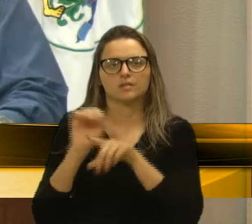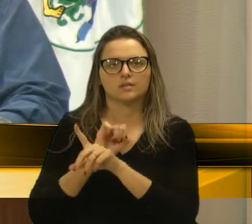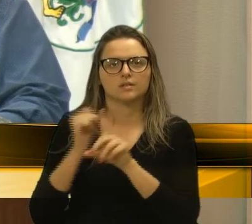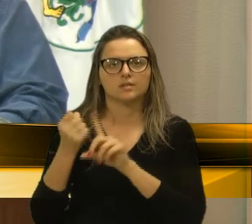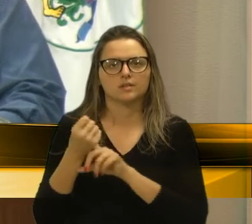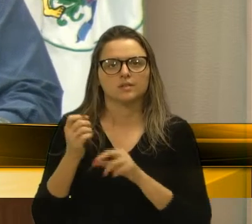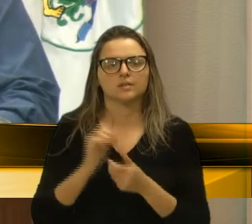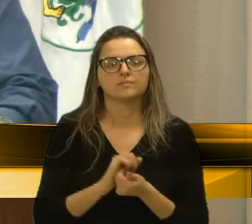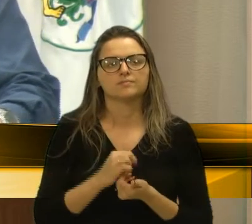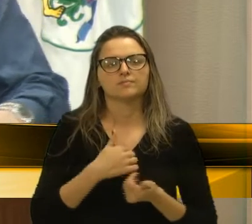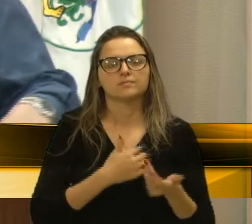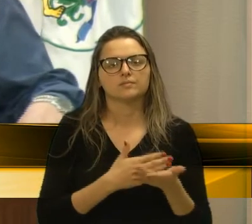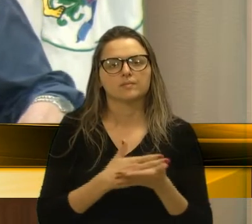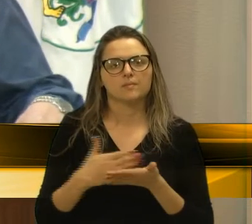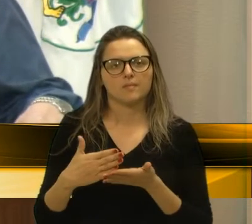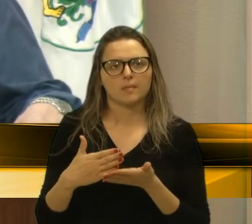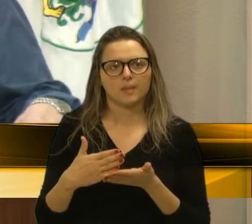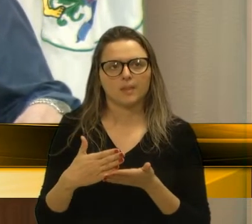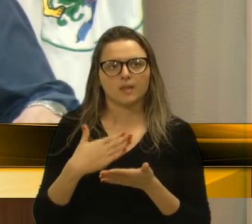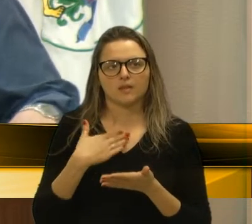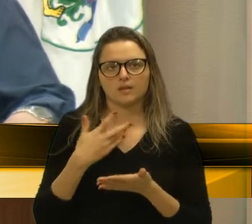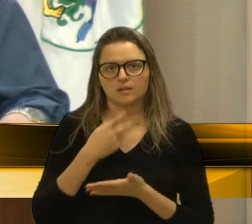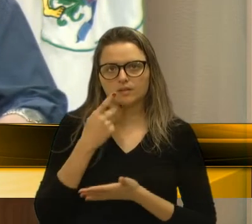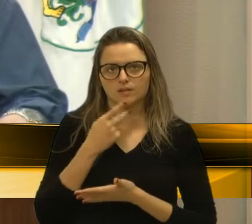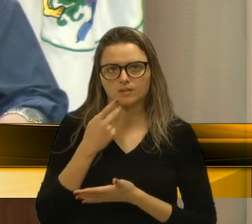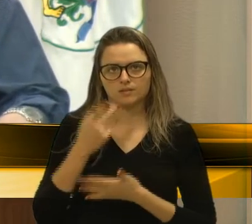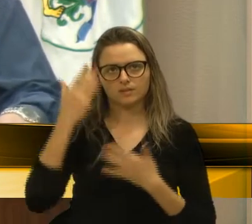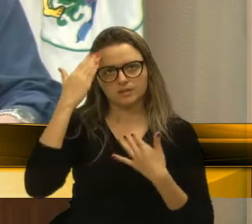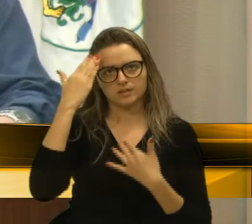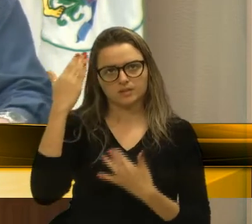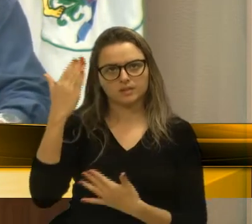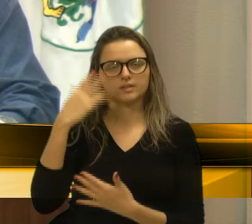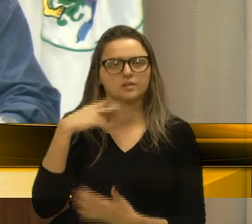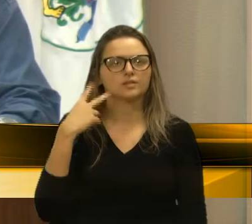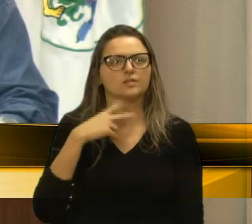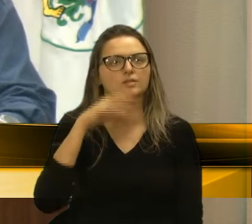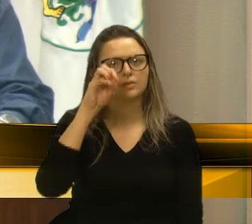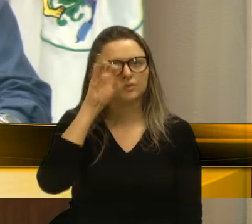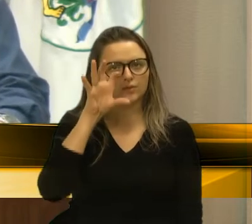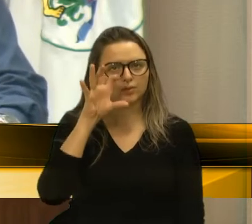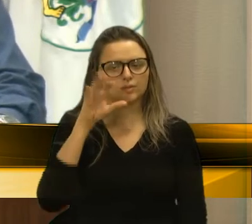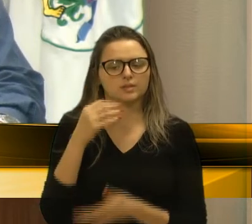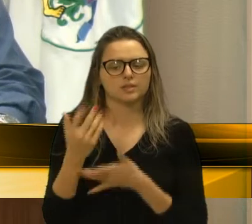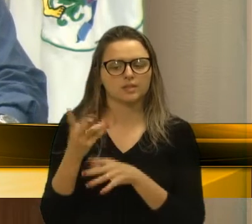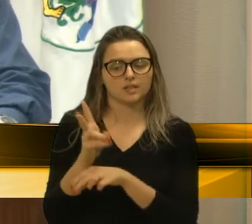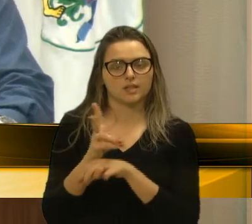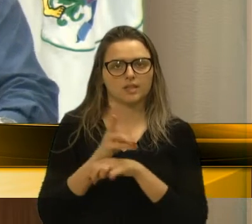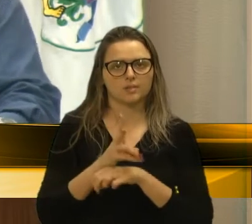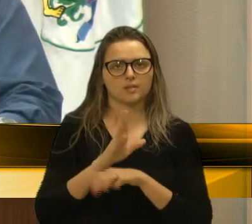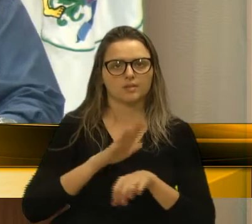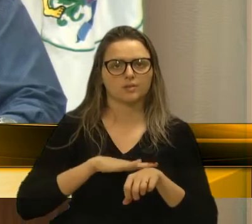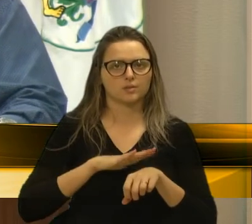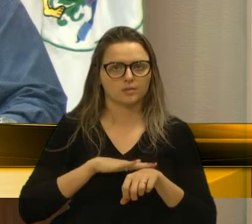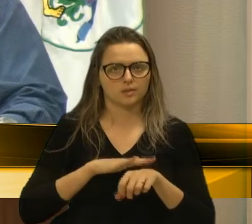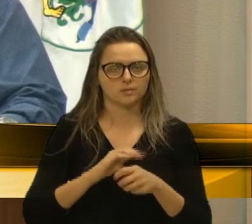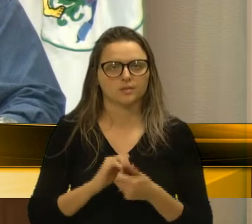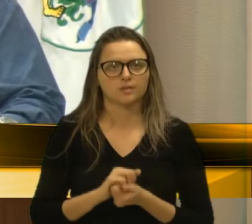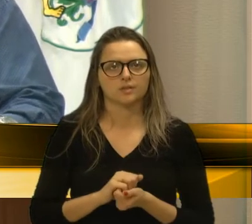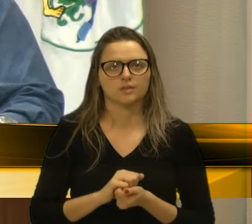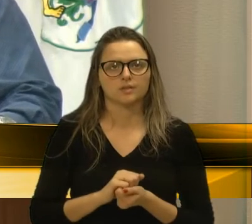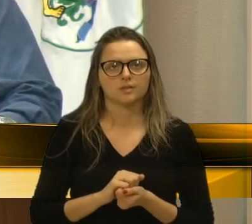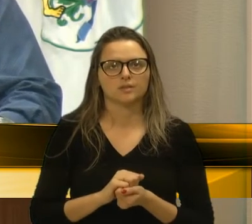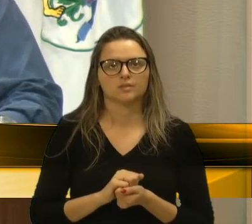E inicio a minha fala agradecendo ao vereador Fiuza pela cedência do seu espaço, o que